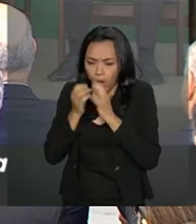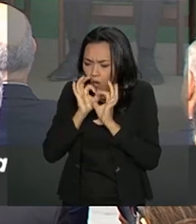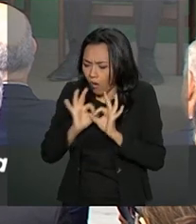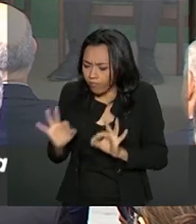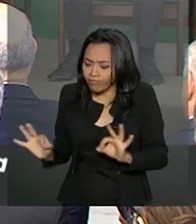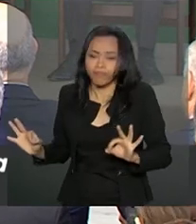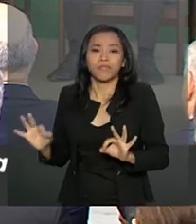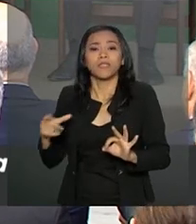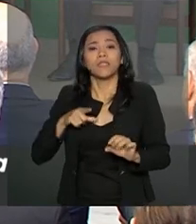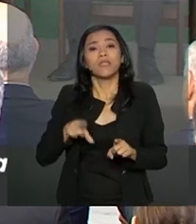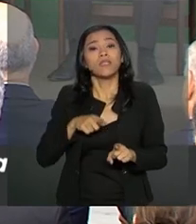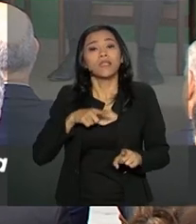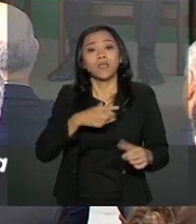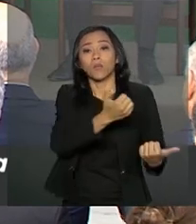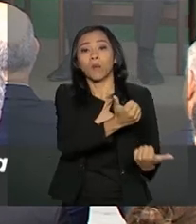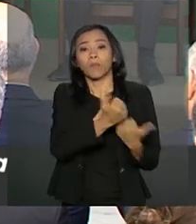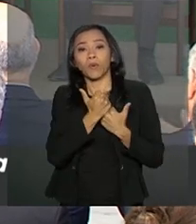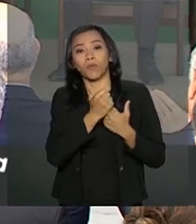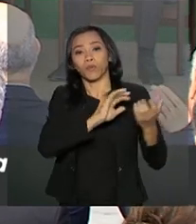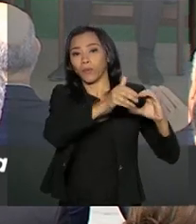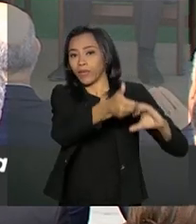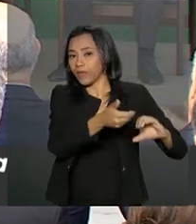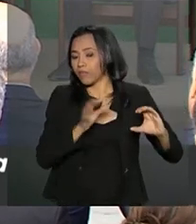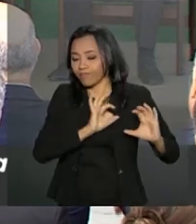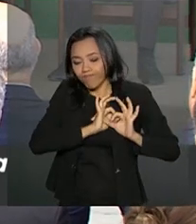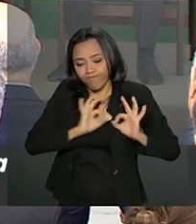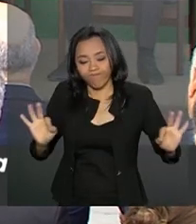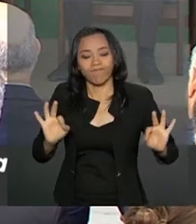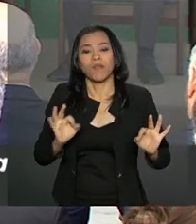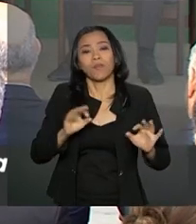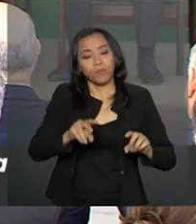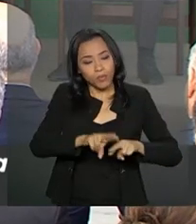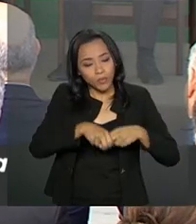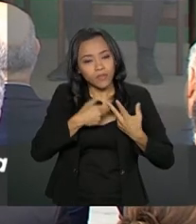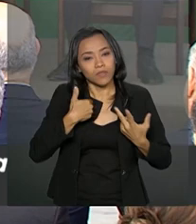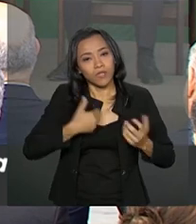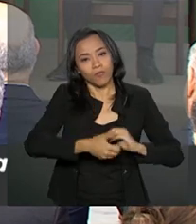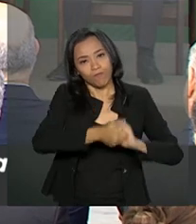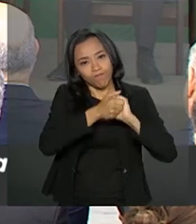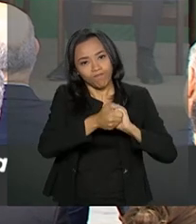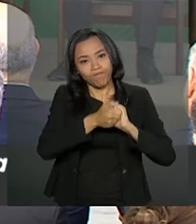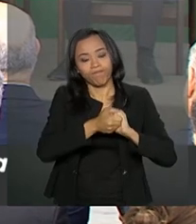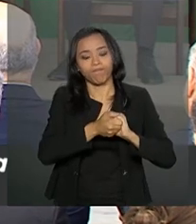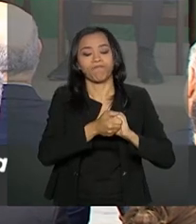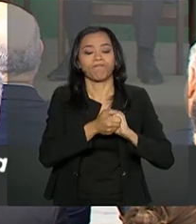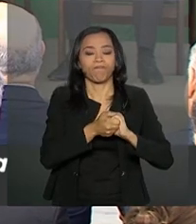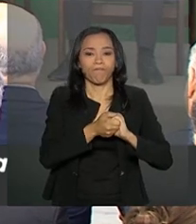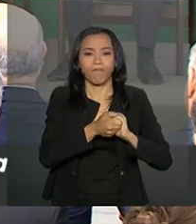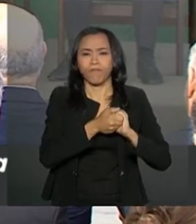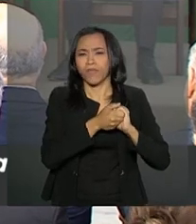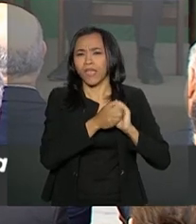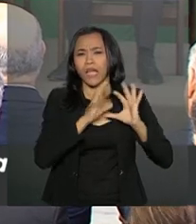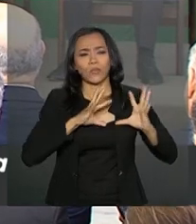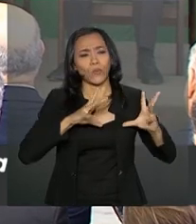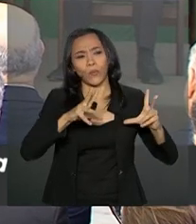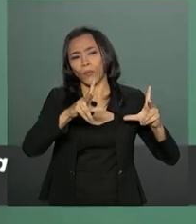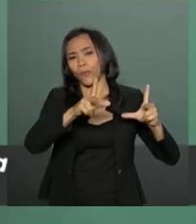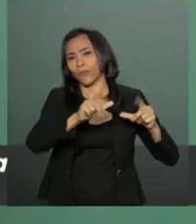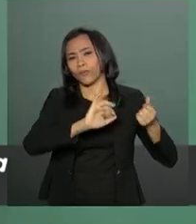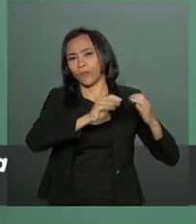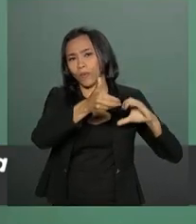congresso nacional por isso eu saúdo especialmente a todos os membros do congresso nacional